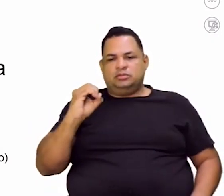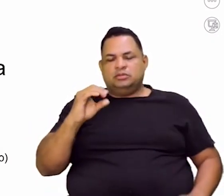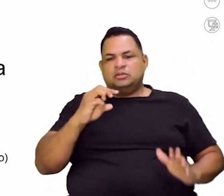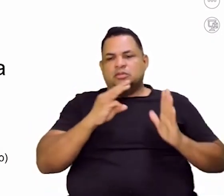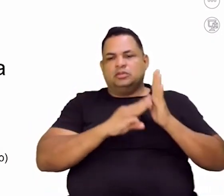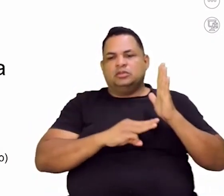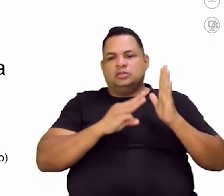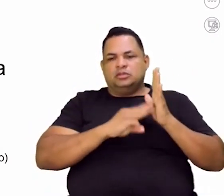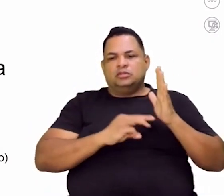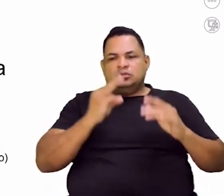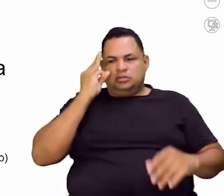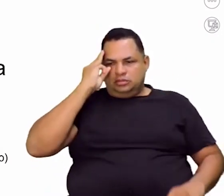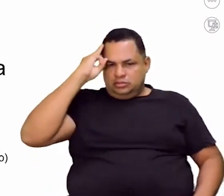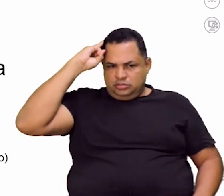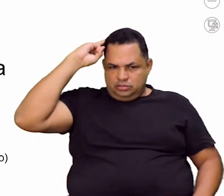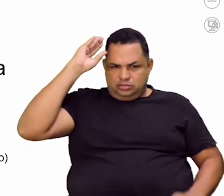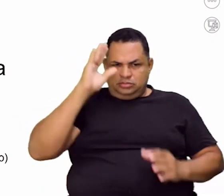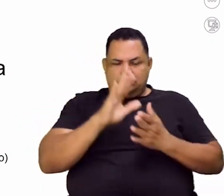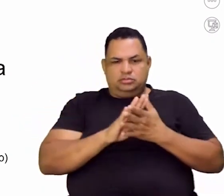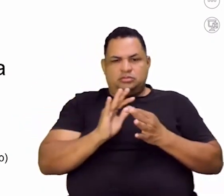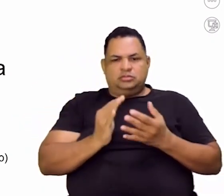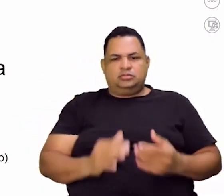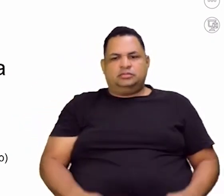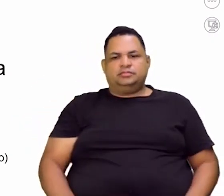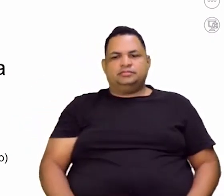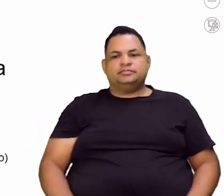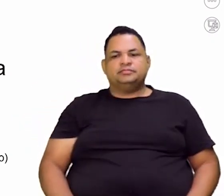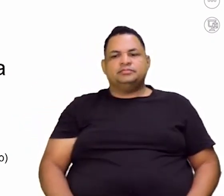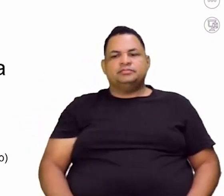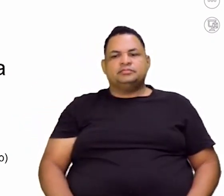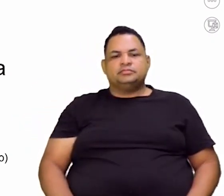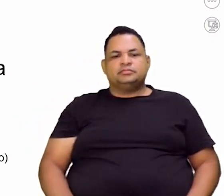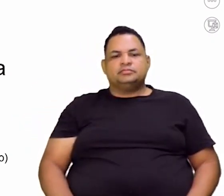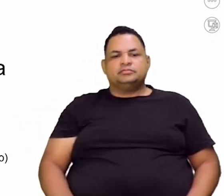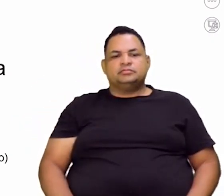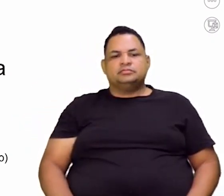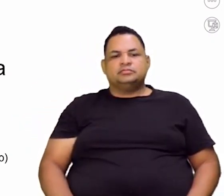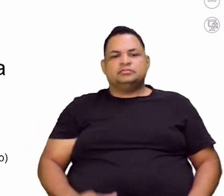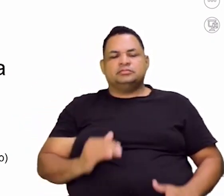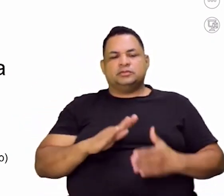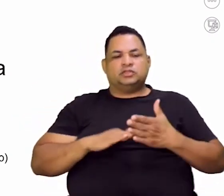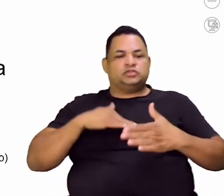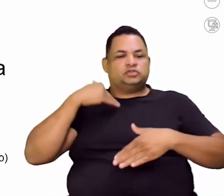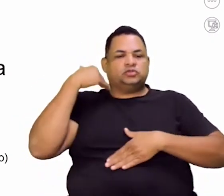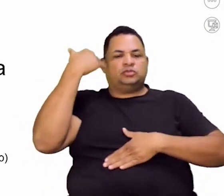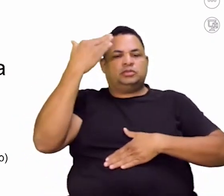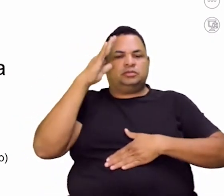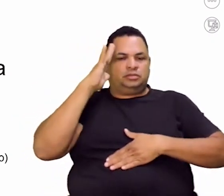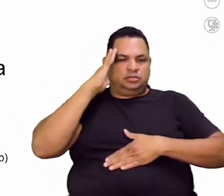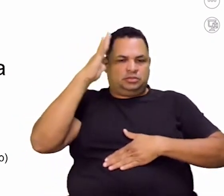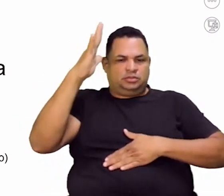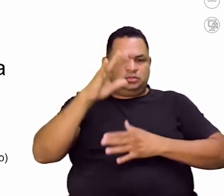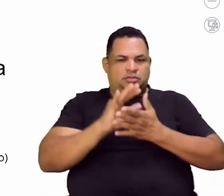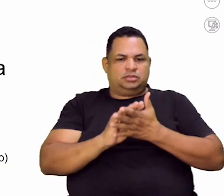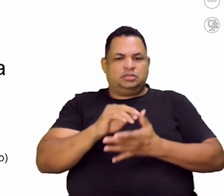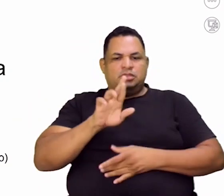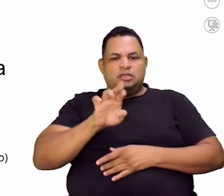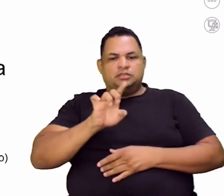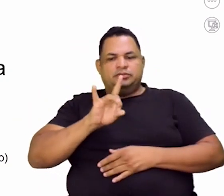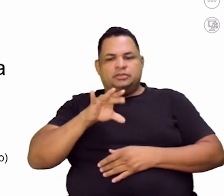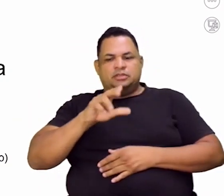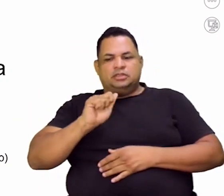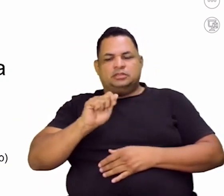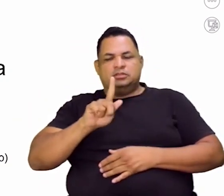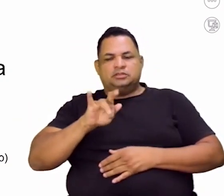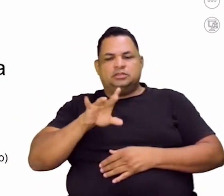modelo newtoniano, né? Newtoniano, foi suplantado pela teoria da relatividade geral,